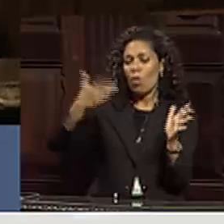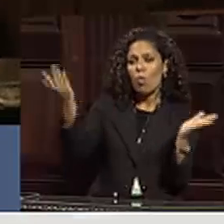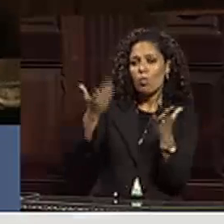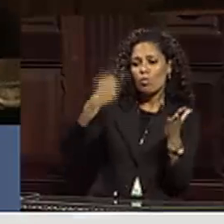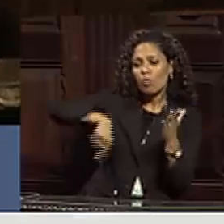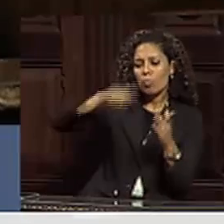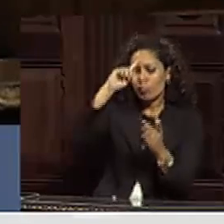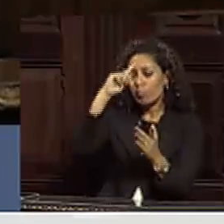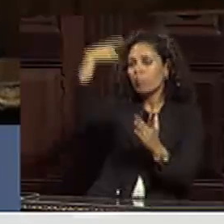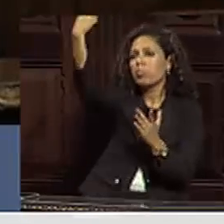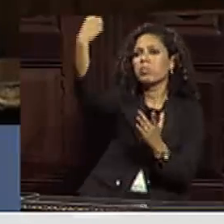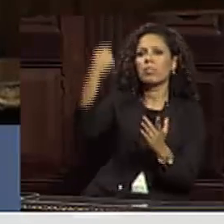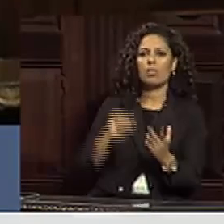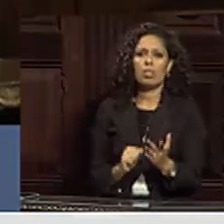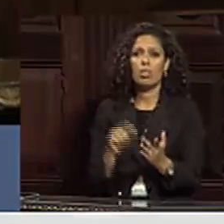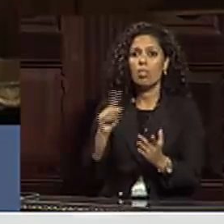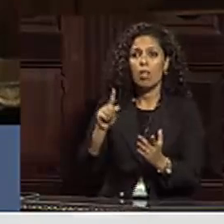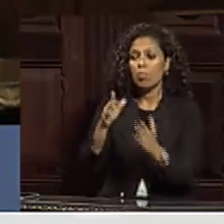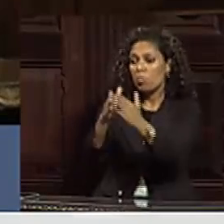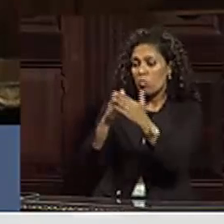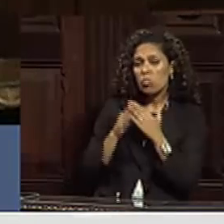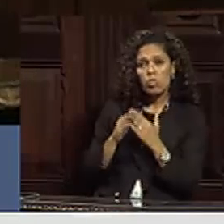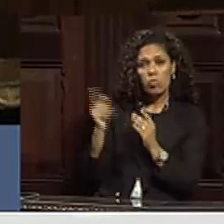Isso aqui não é um pedido aleatório.